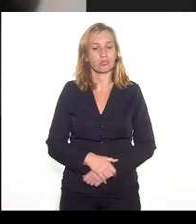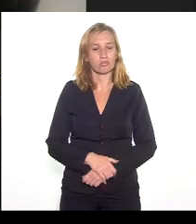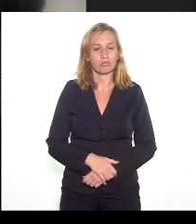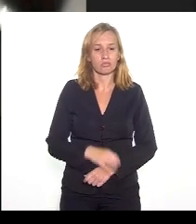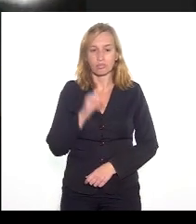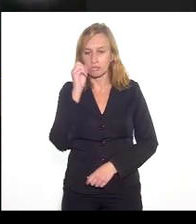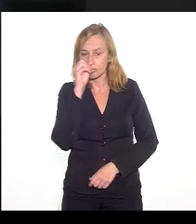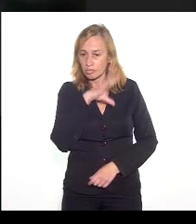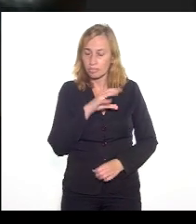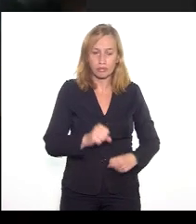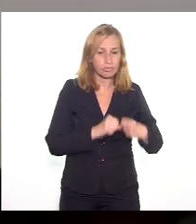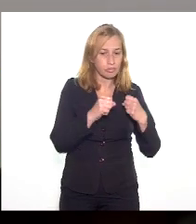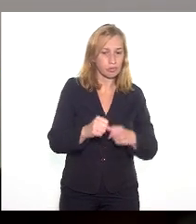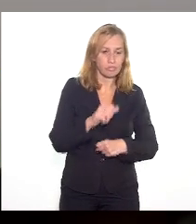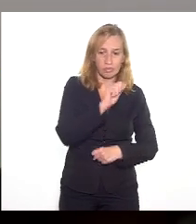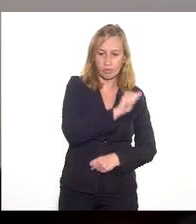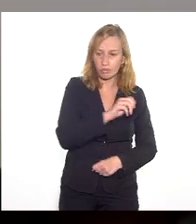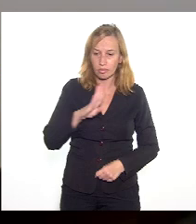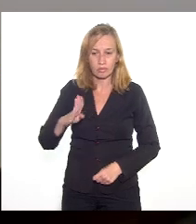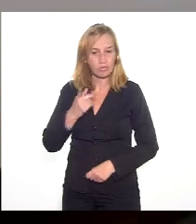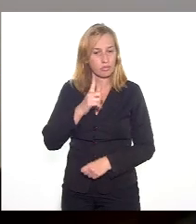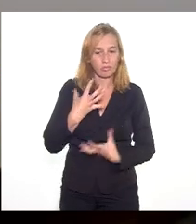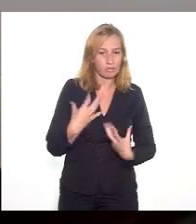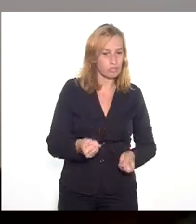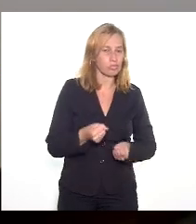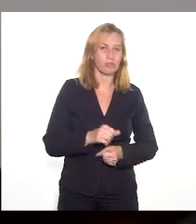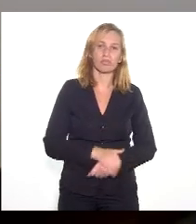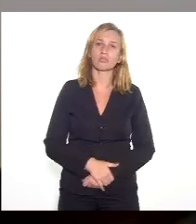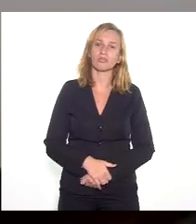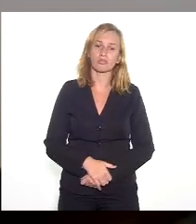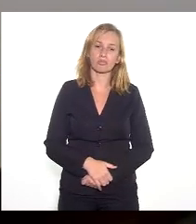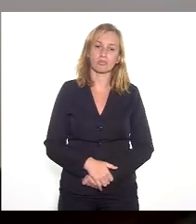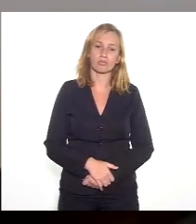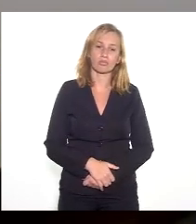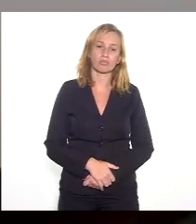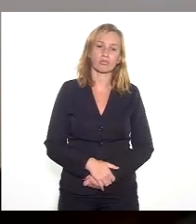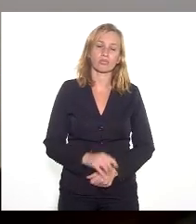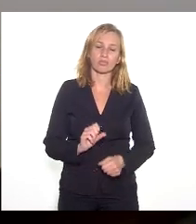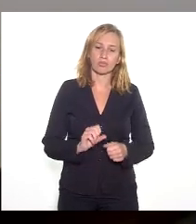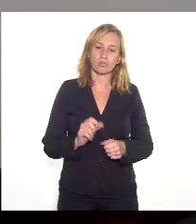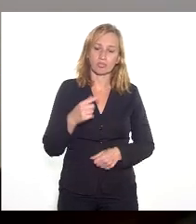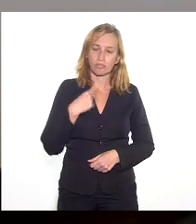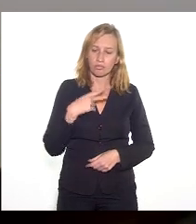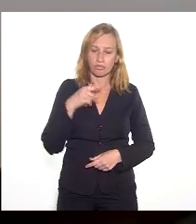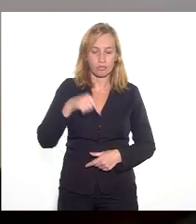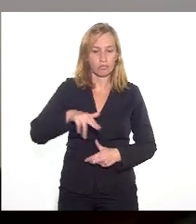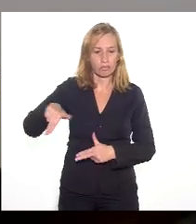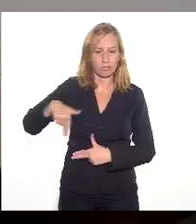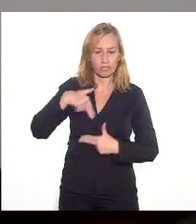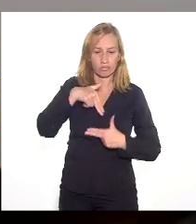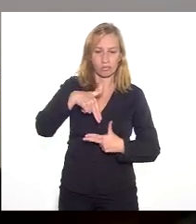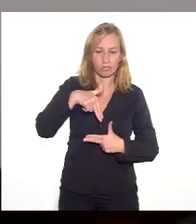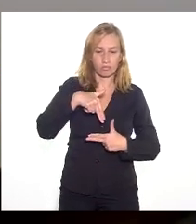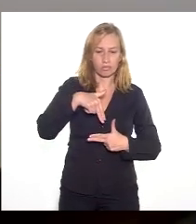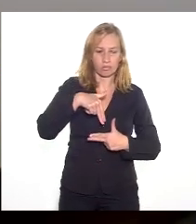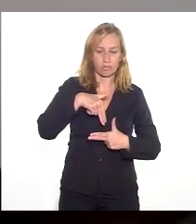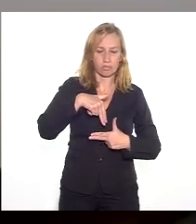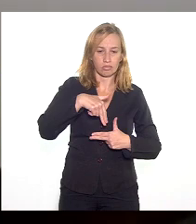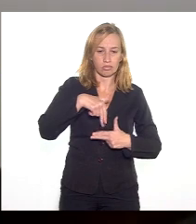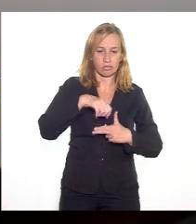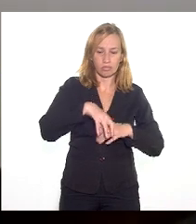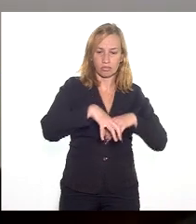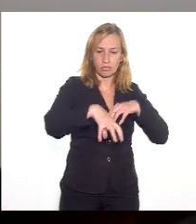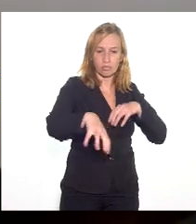abuso acolá. Isso a gente não vai tolerar e nem vai silenciar. Então, eu faço aqui da tribuna virtual da LERJ um apelo